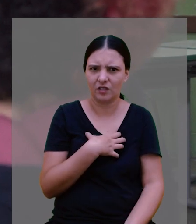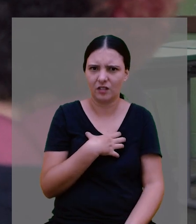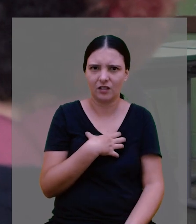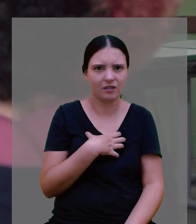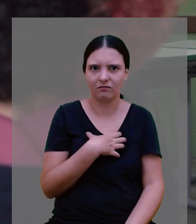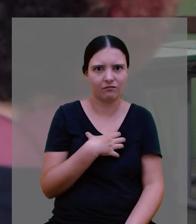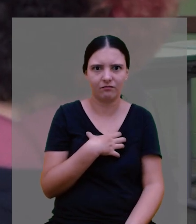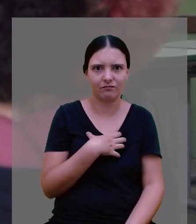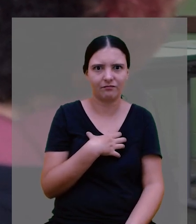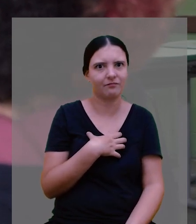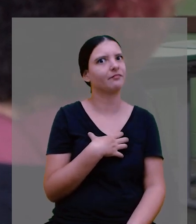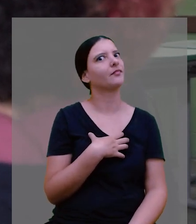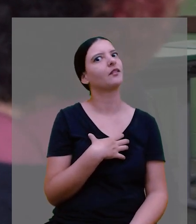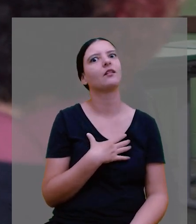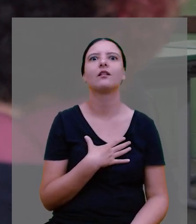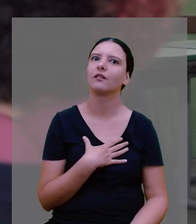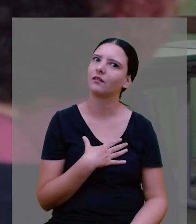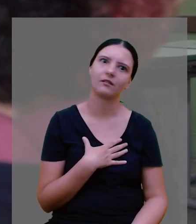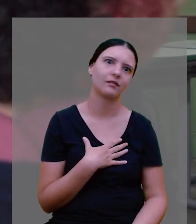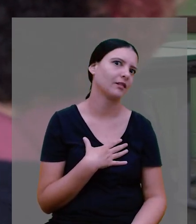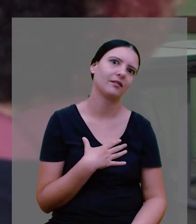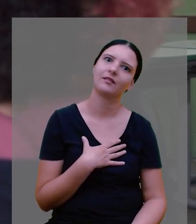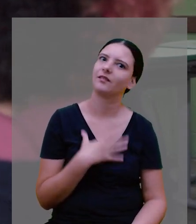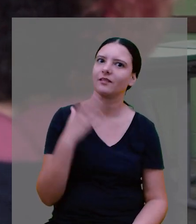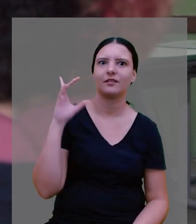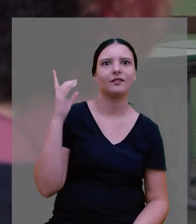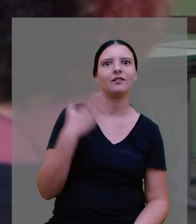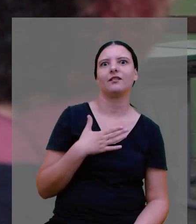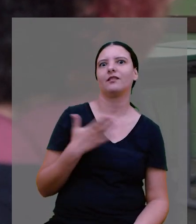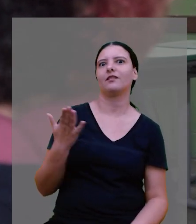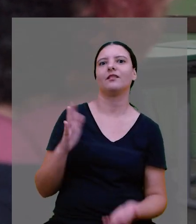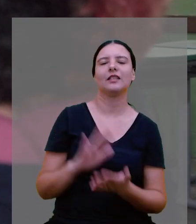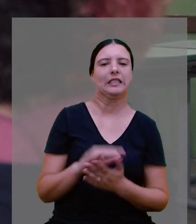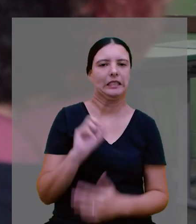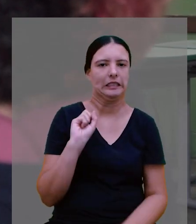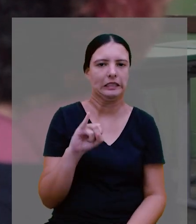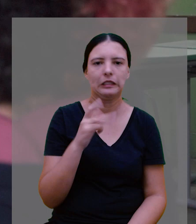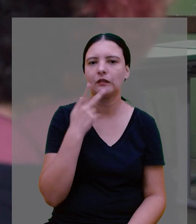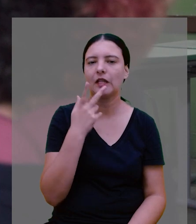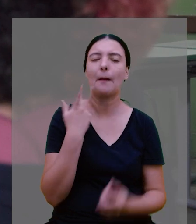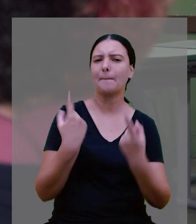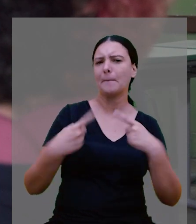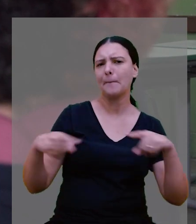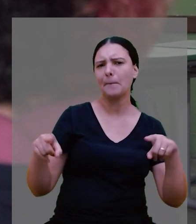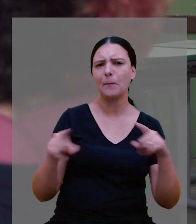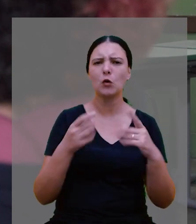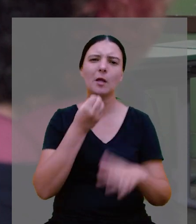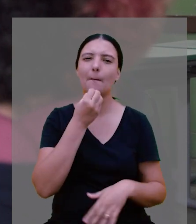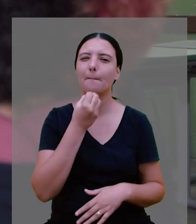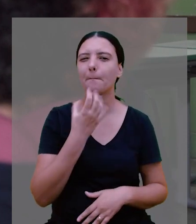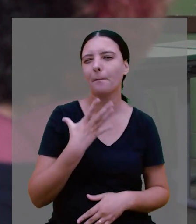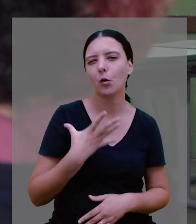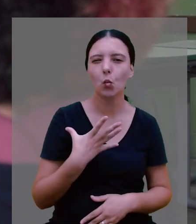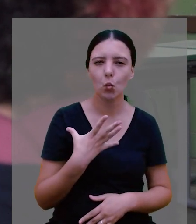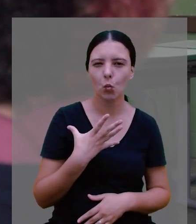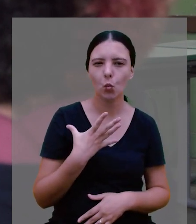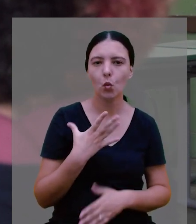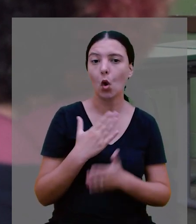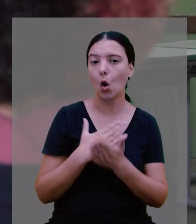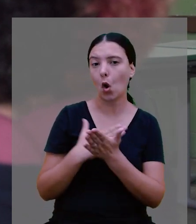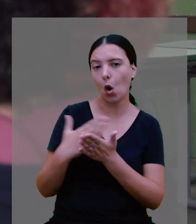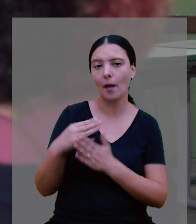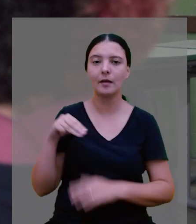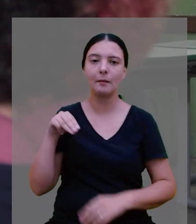Não, né, gente? Pelo amor de Deus, né? Se eu falar para vocês assim, gente, música é muito bom. Começa com